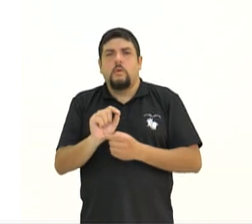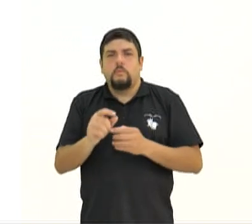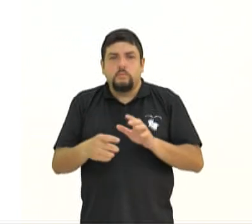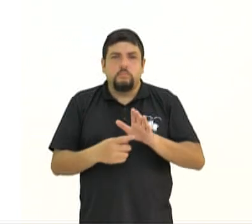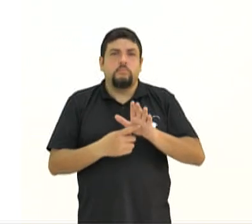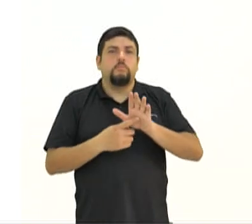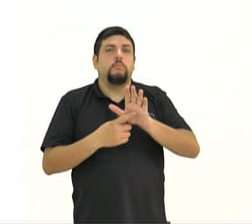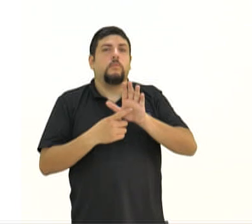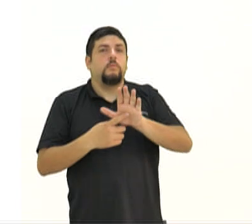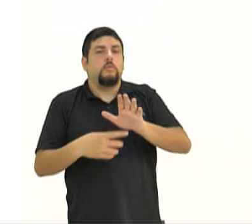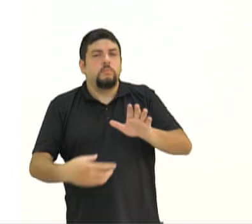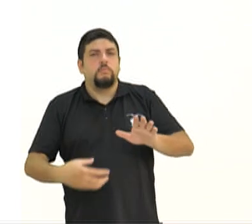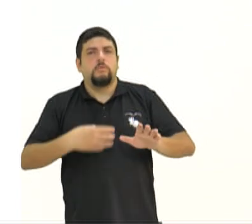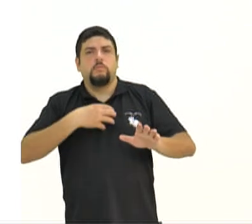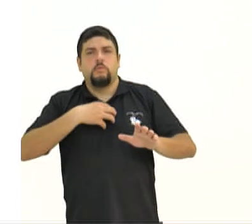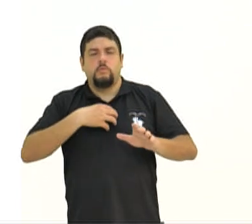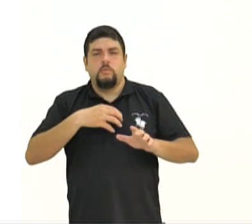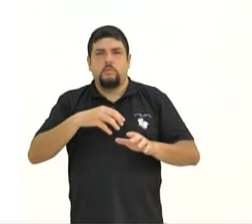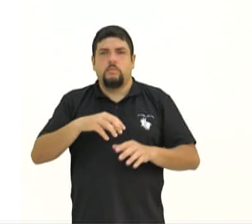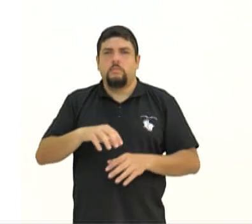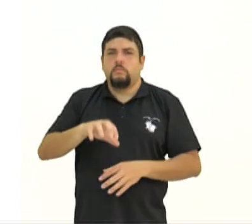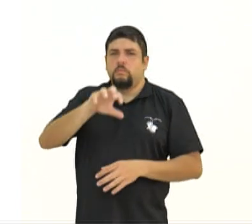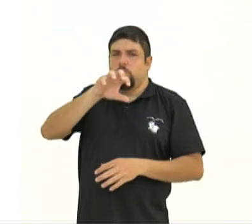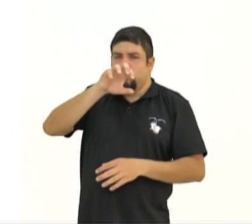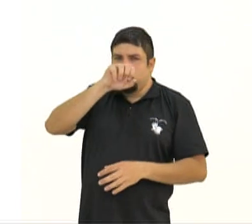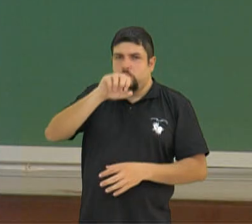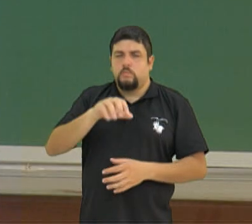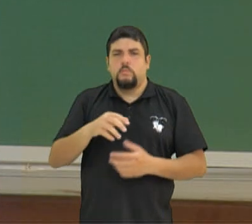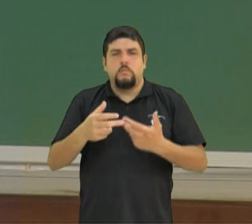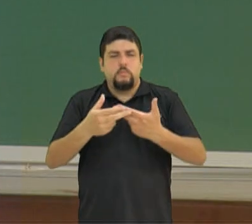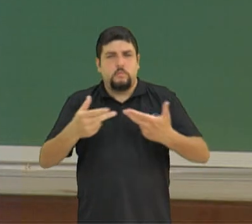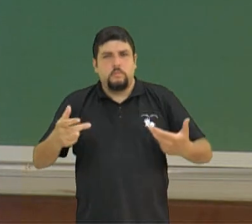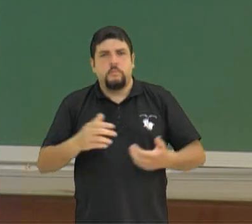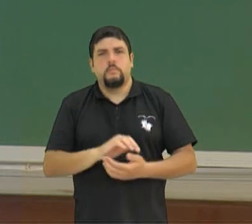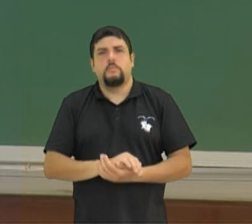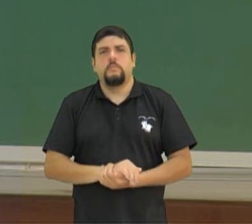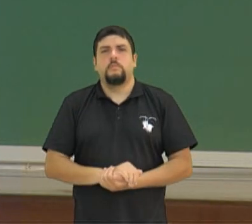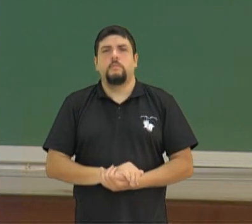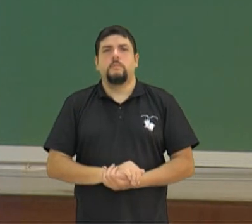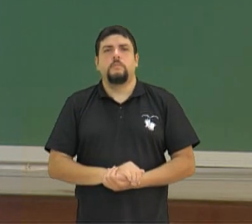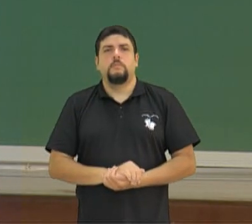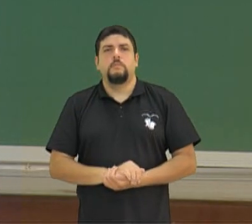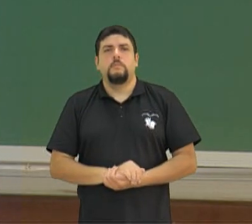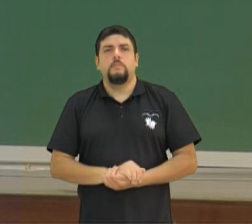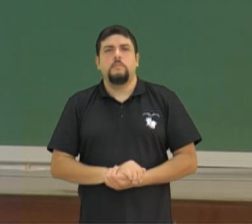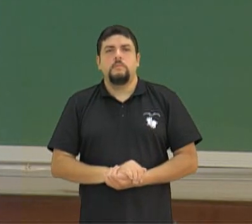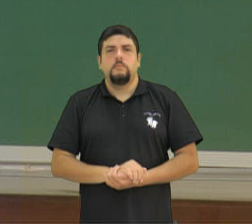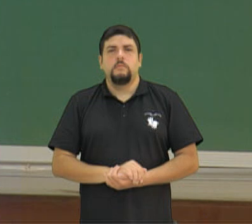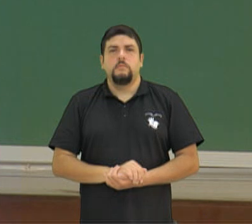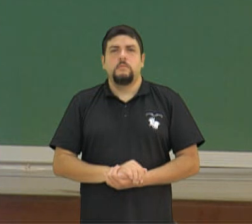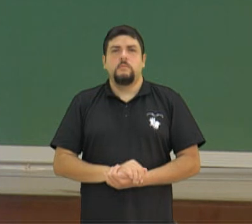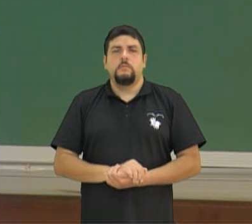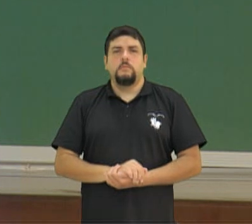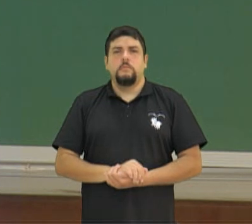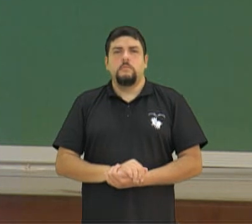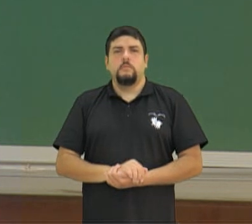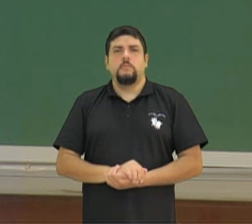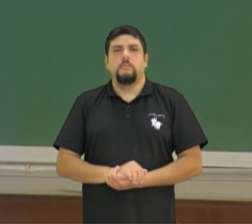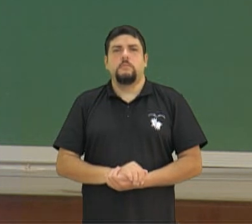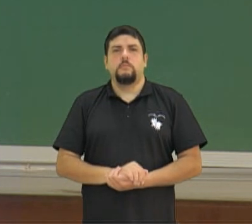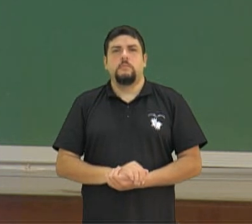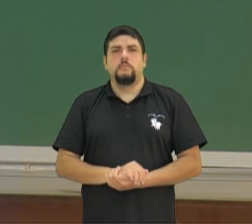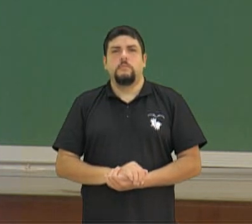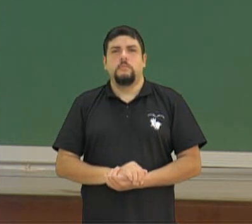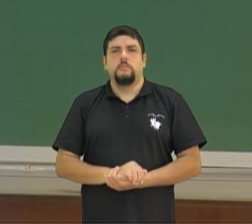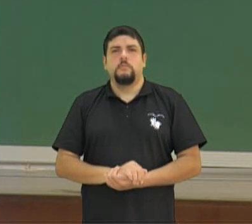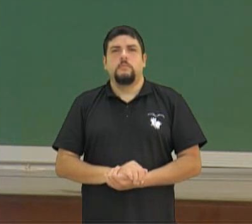ações. Exhalar, barrar, né? Temos esses verbos aqui que indicam as ações. Respira y al